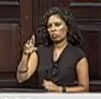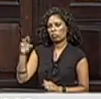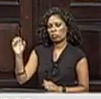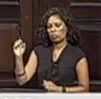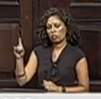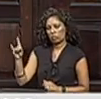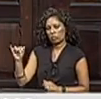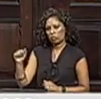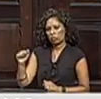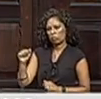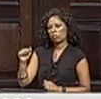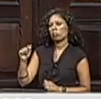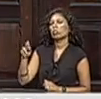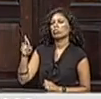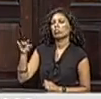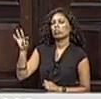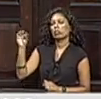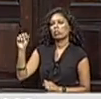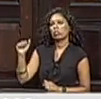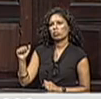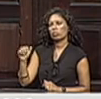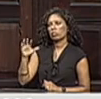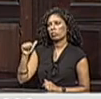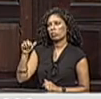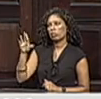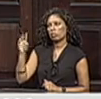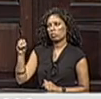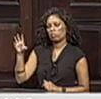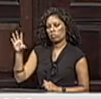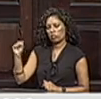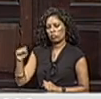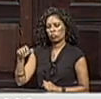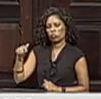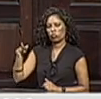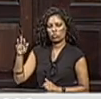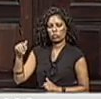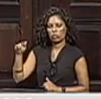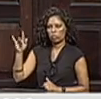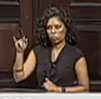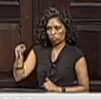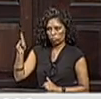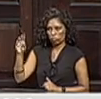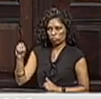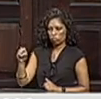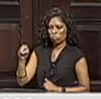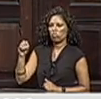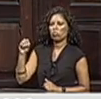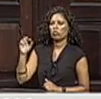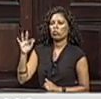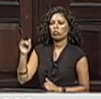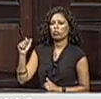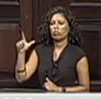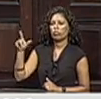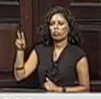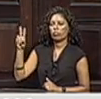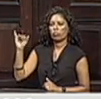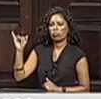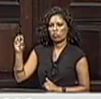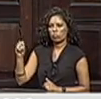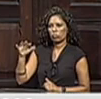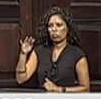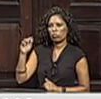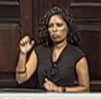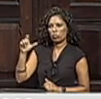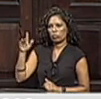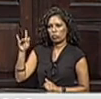Alves, Bruno Dauari, Carlos Macedo, Carlos Osório, Chiquinho da Mangueira, Conde Bittencourt, Dica, Fábio Silva, Felipe